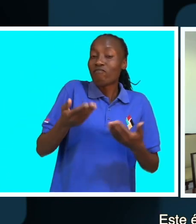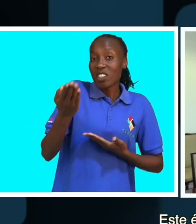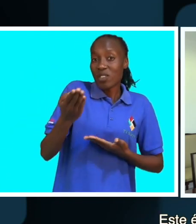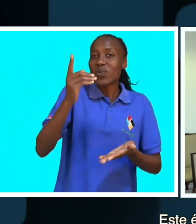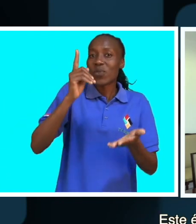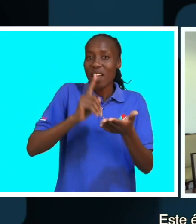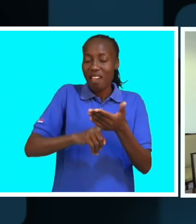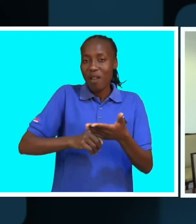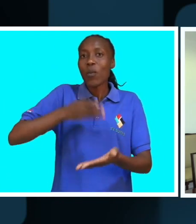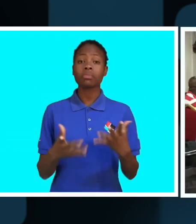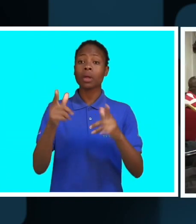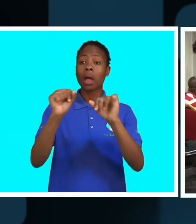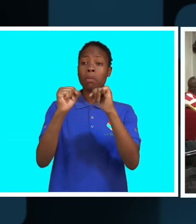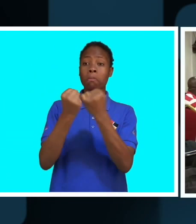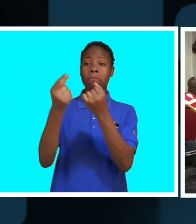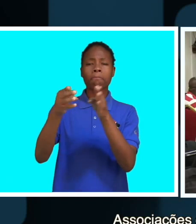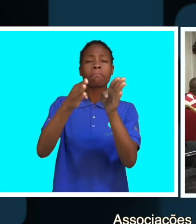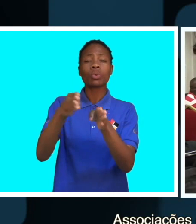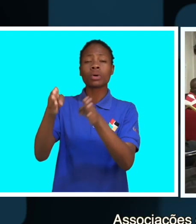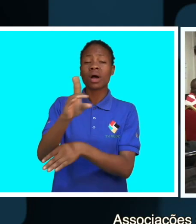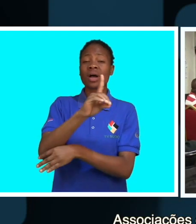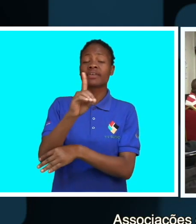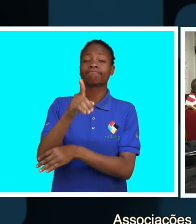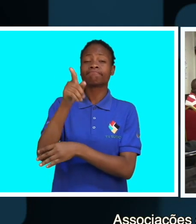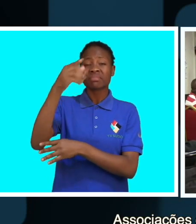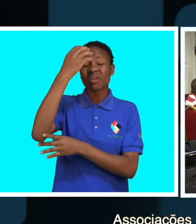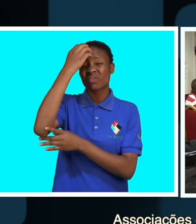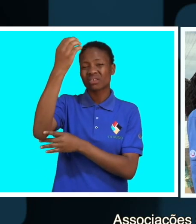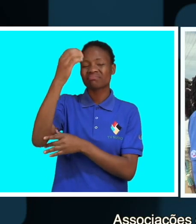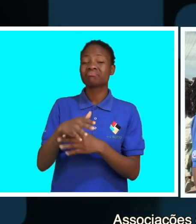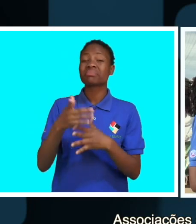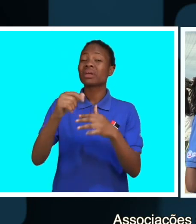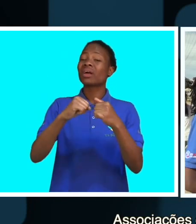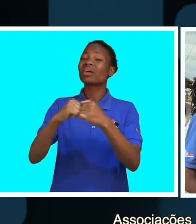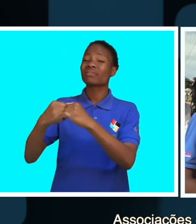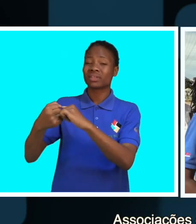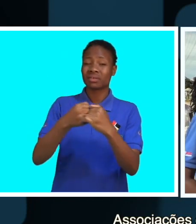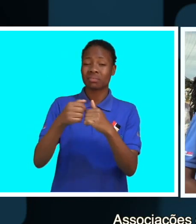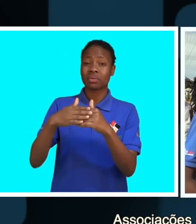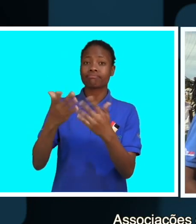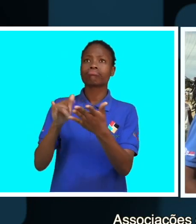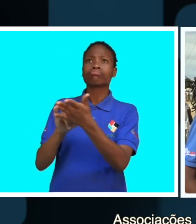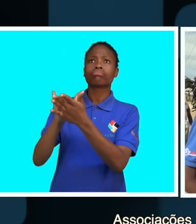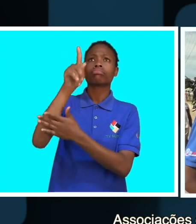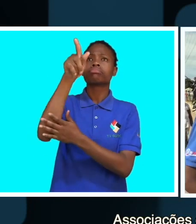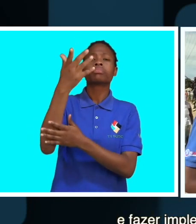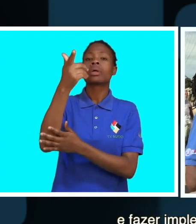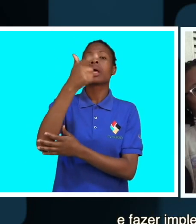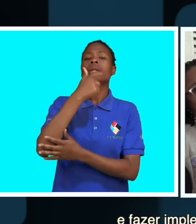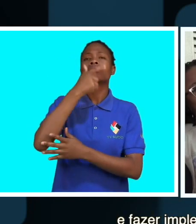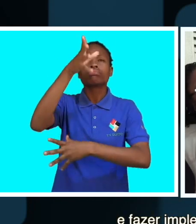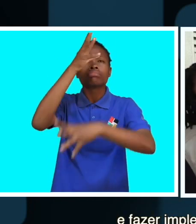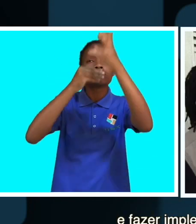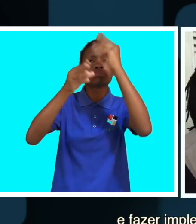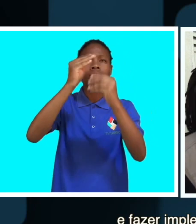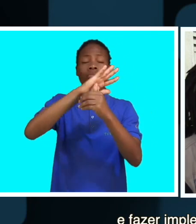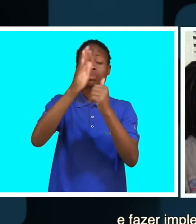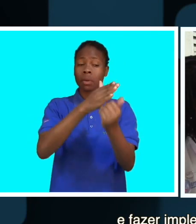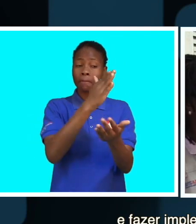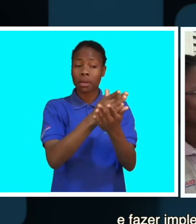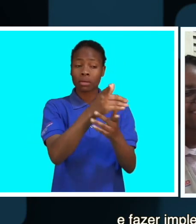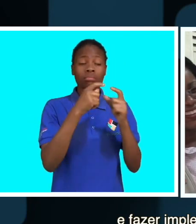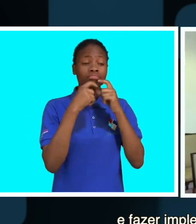Isso é um dado adquirido. Associações de pessoas com deficiência desafiam o governo moçambicano a observar e fazer